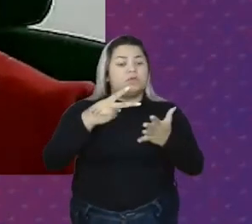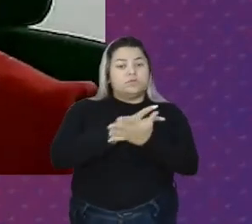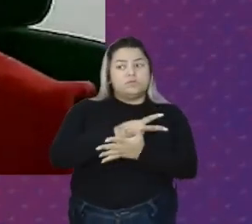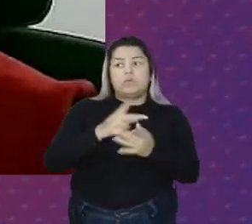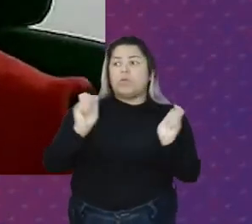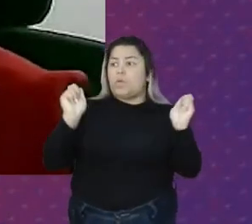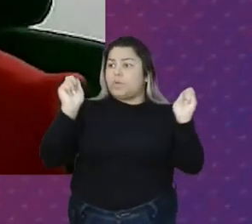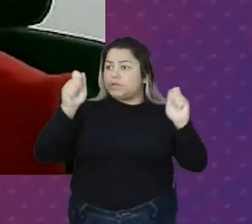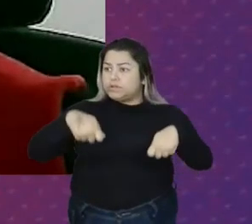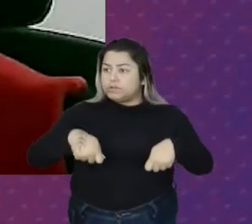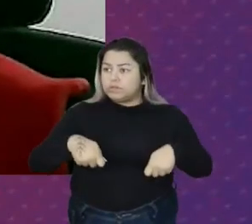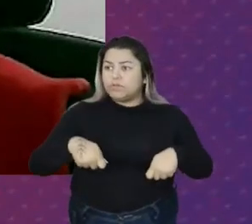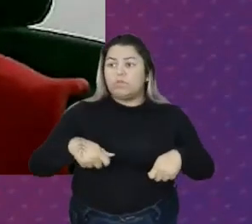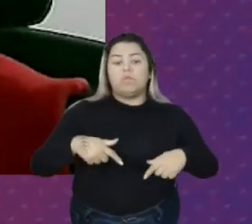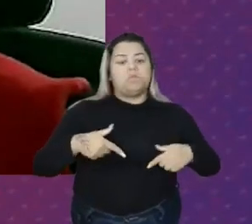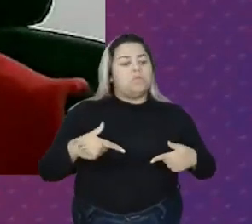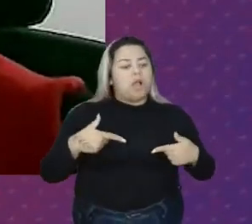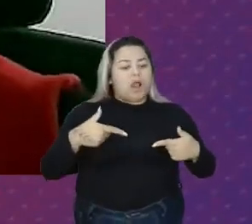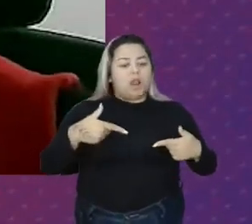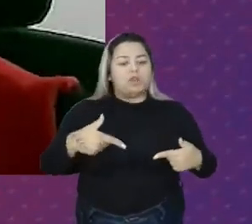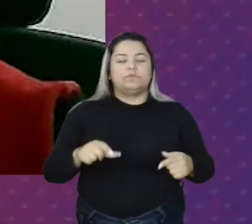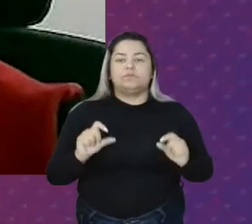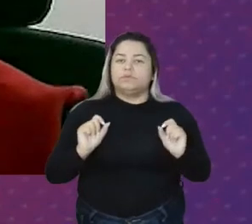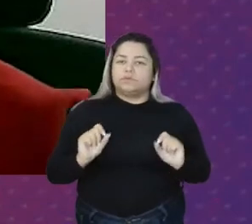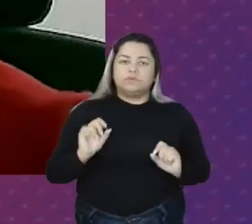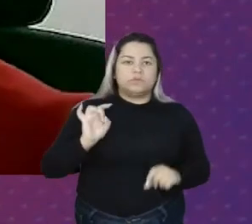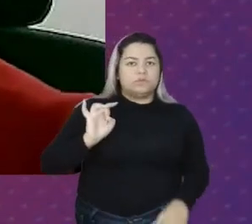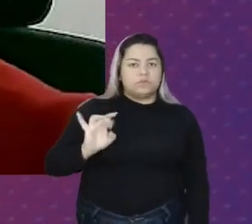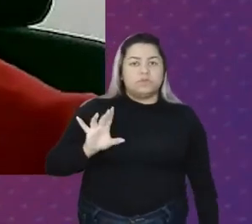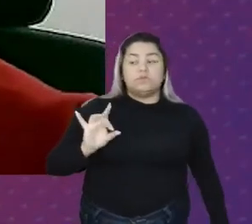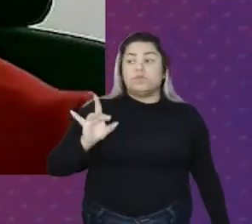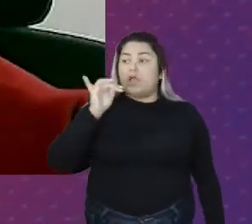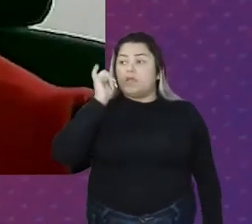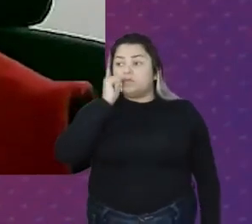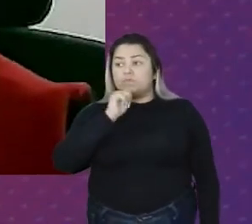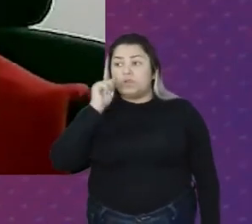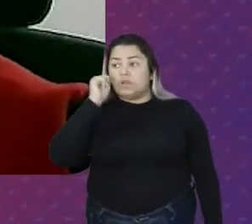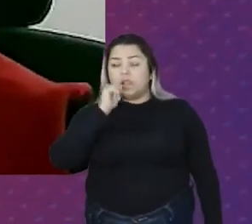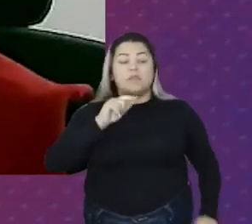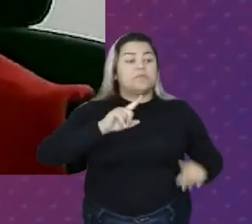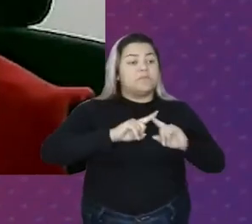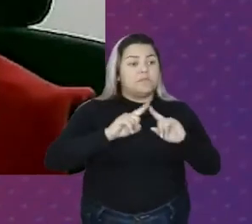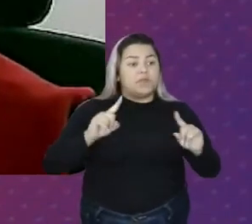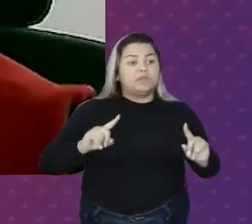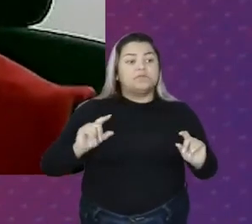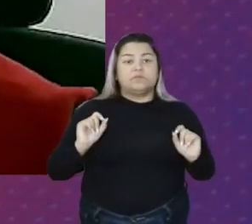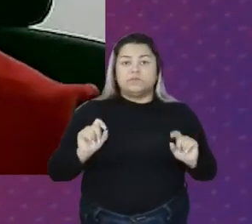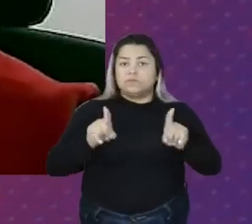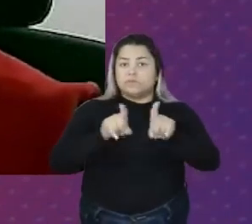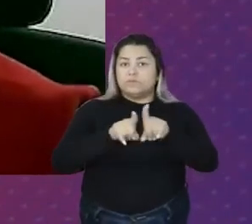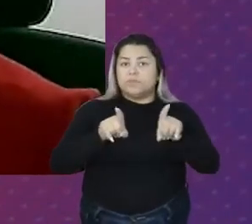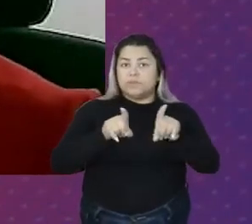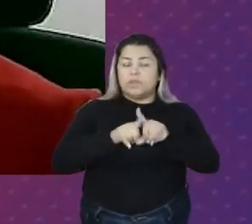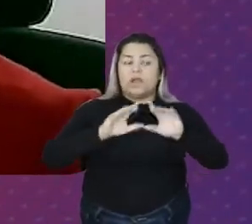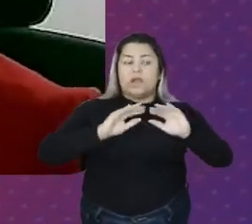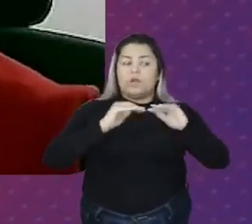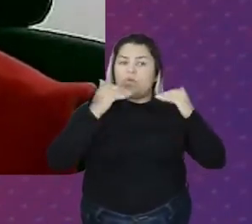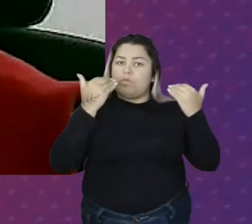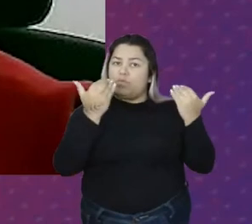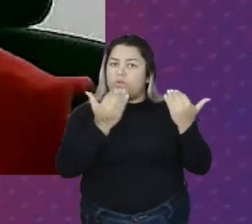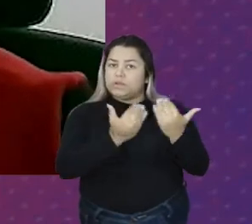Uma luta que não é só de um partido, que não é só das mulheres, mas que é também da